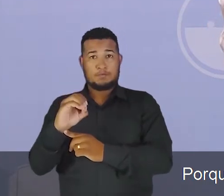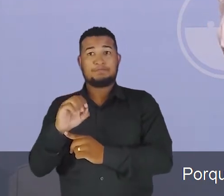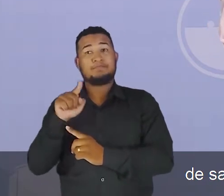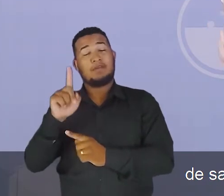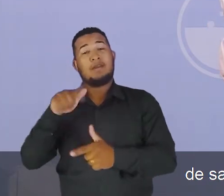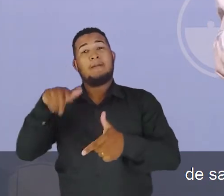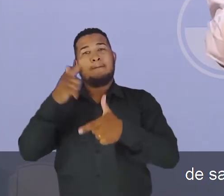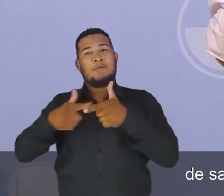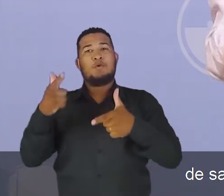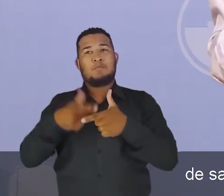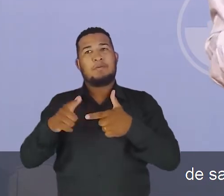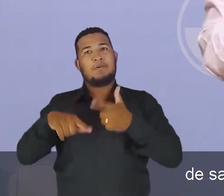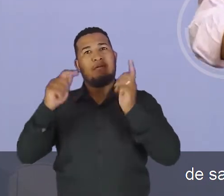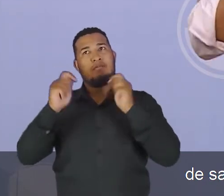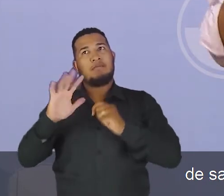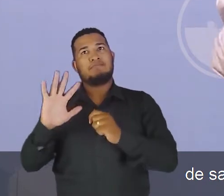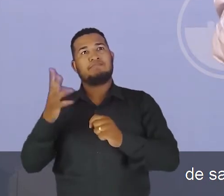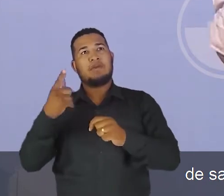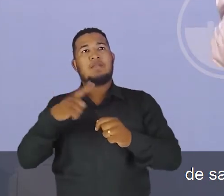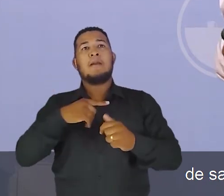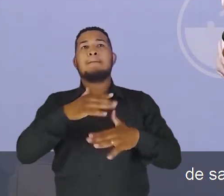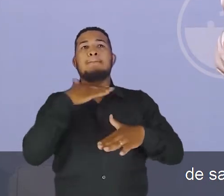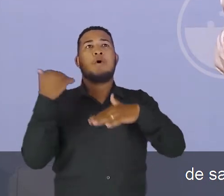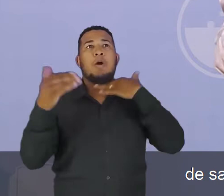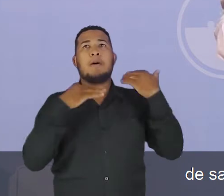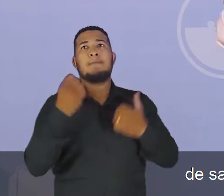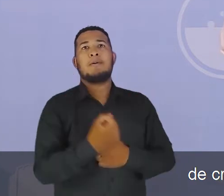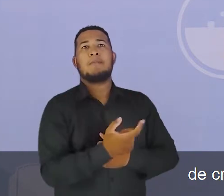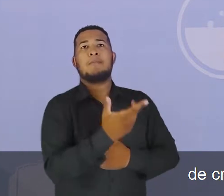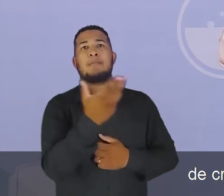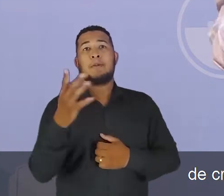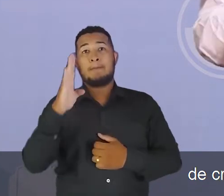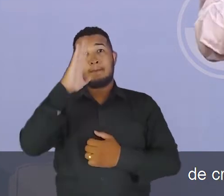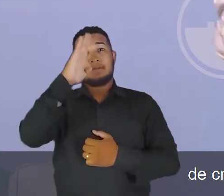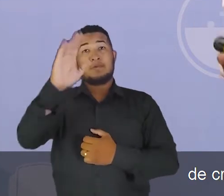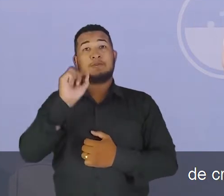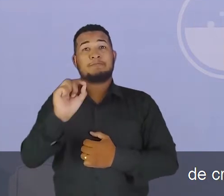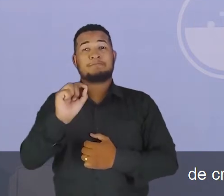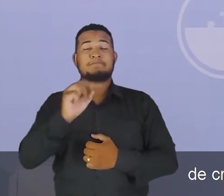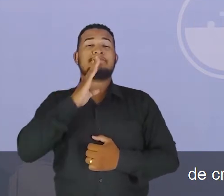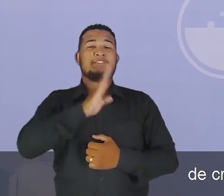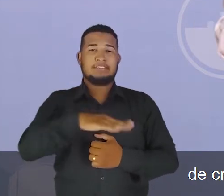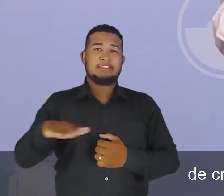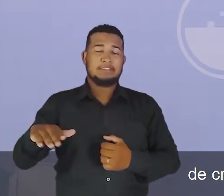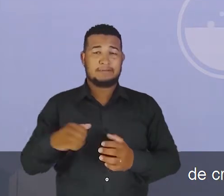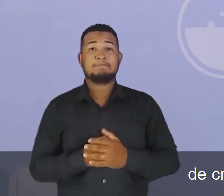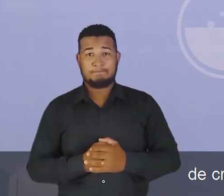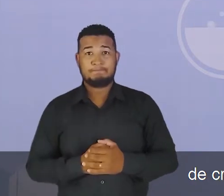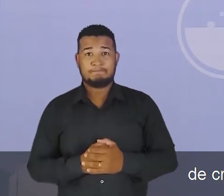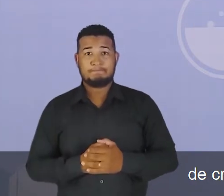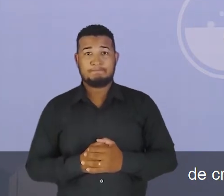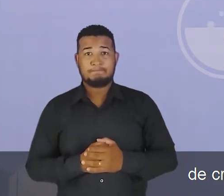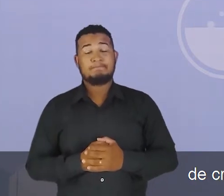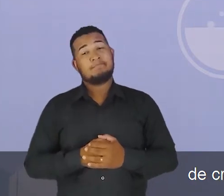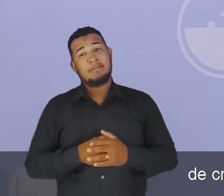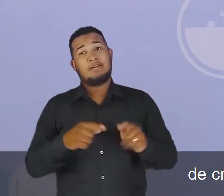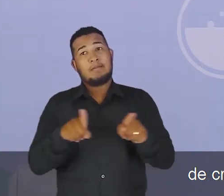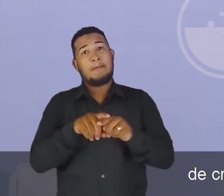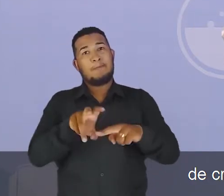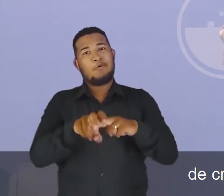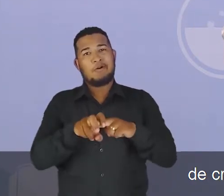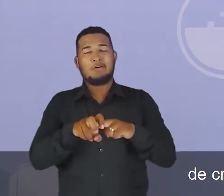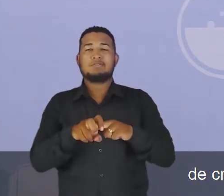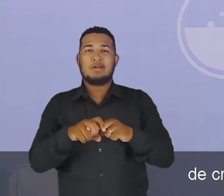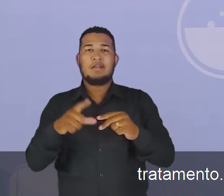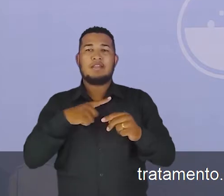um problema de saúde que pode levar a inúmeras mortes, principalmente de crianças, beleza? diretamente relacionados à